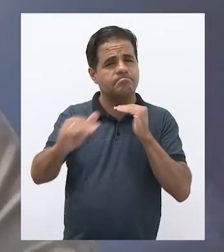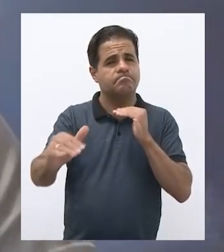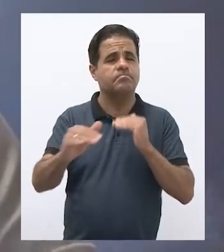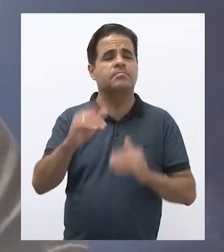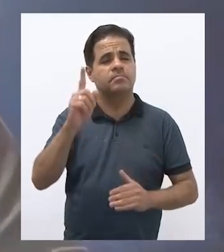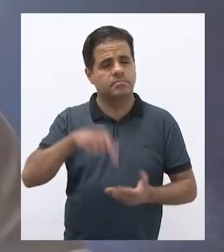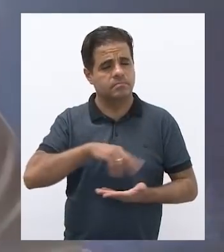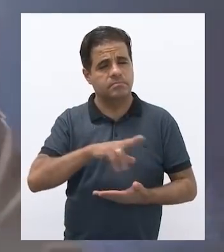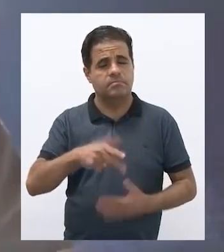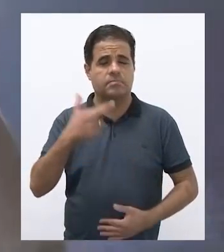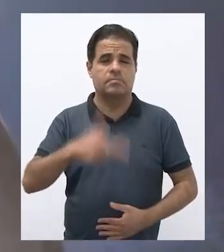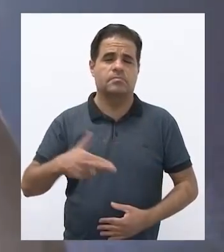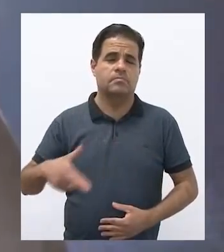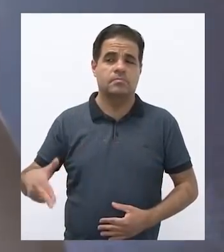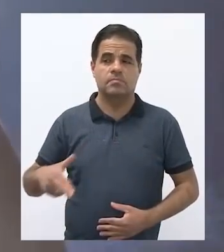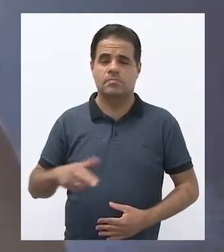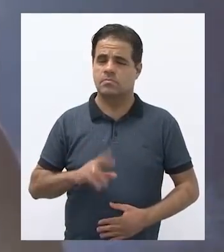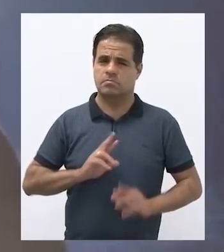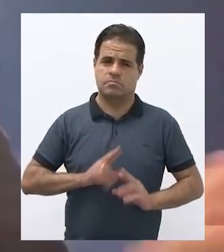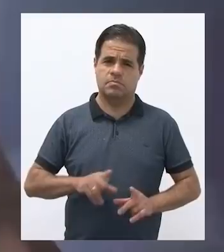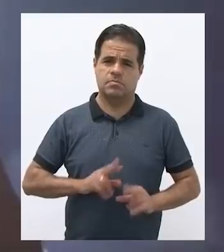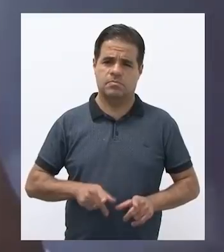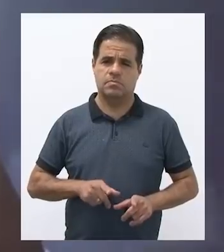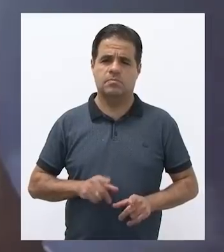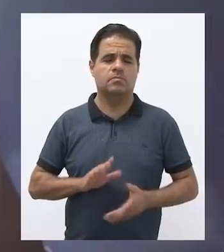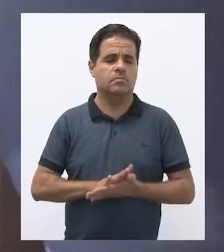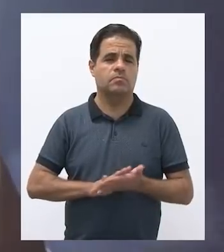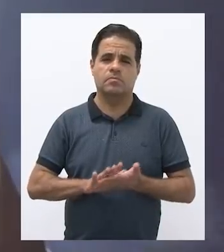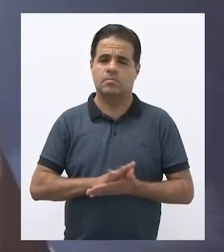de uma série de repetições, ou seja, não é nada diferente do